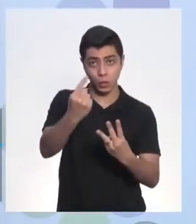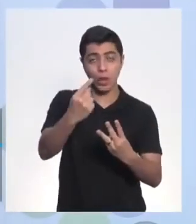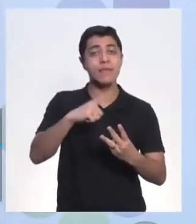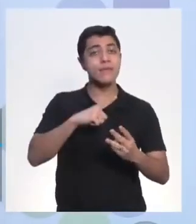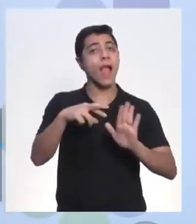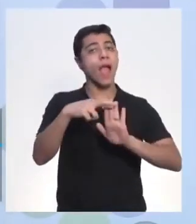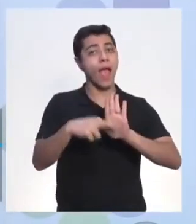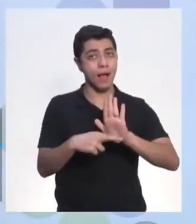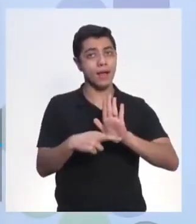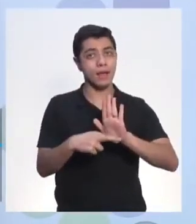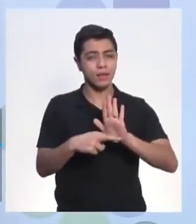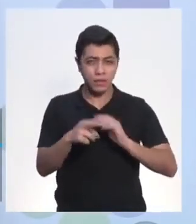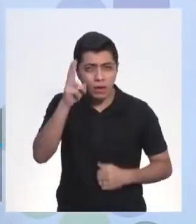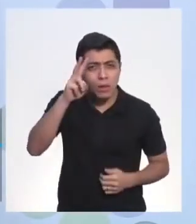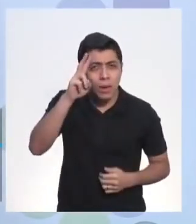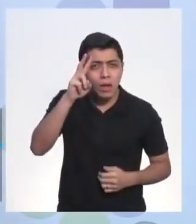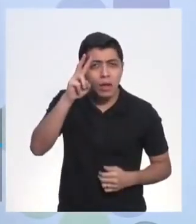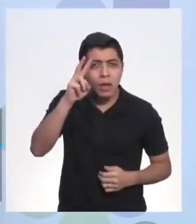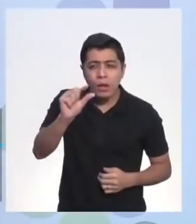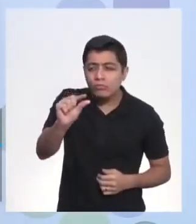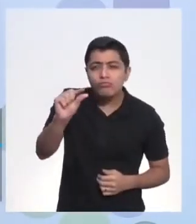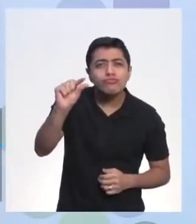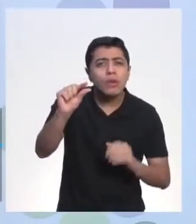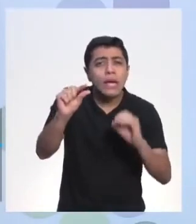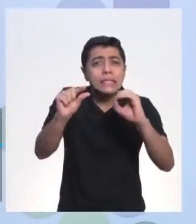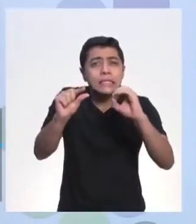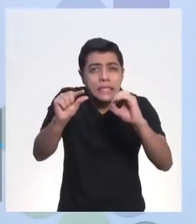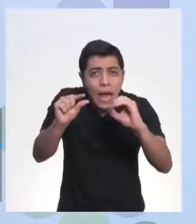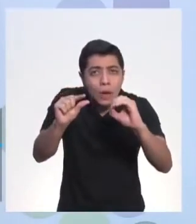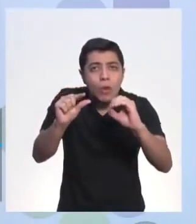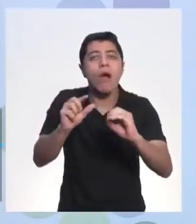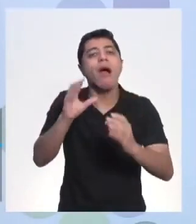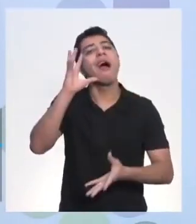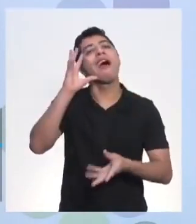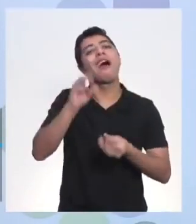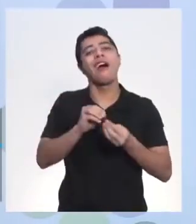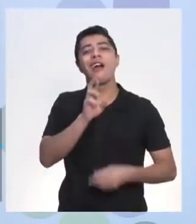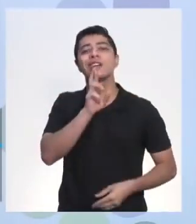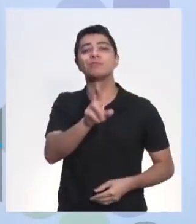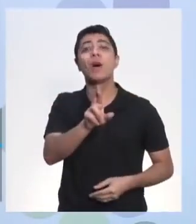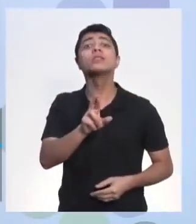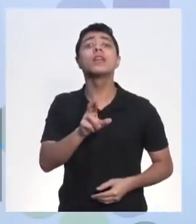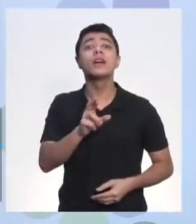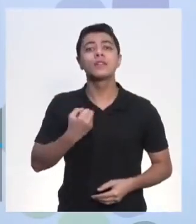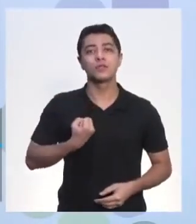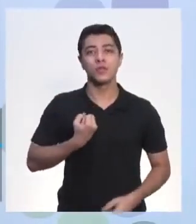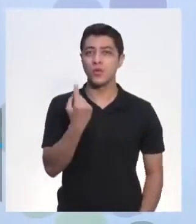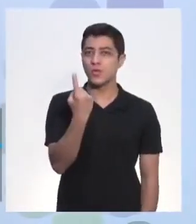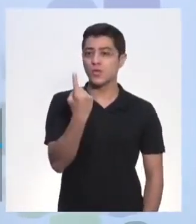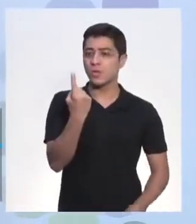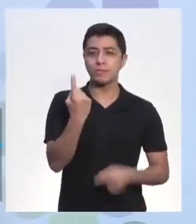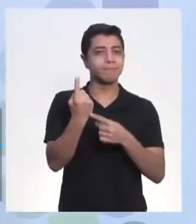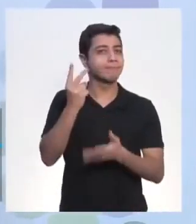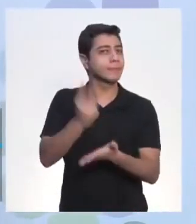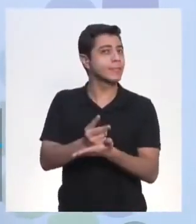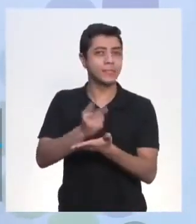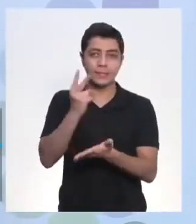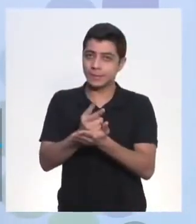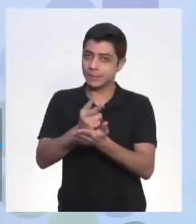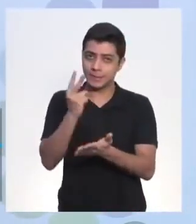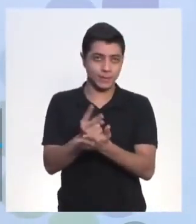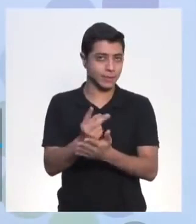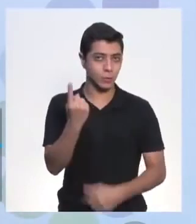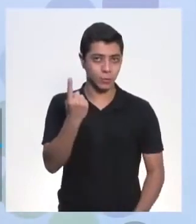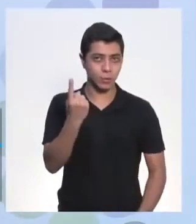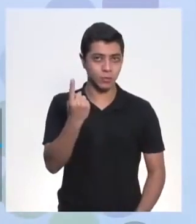elevados a 0 dão sempre 1. Então, 3 elevado a 0, a gente sabe que dá o resultado 1. Ah, professora, então se eu tivesse